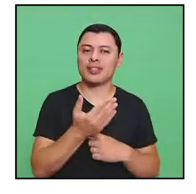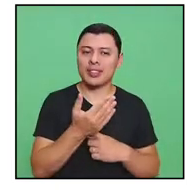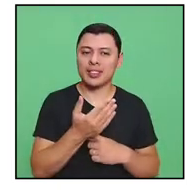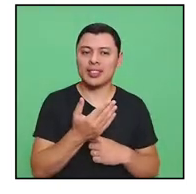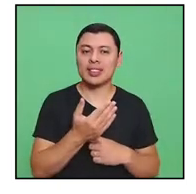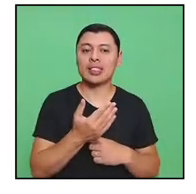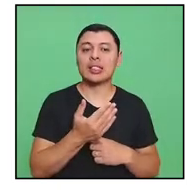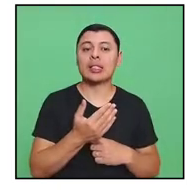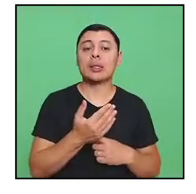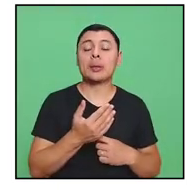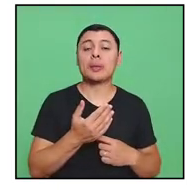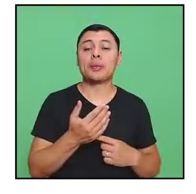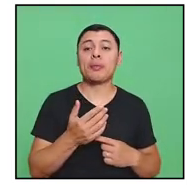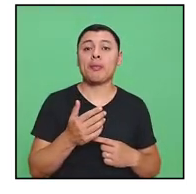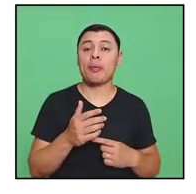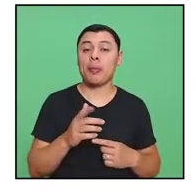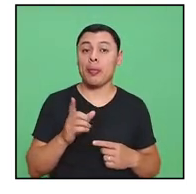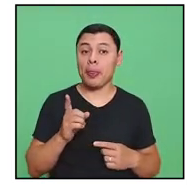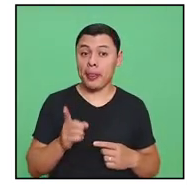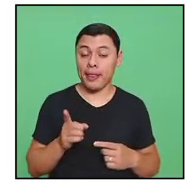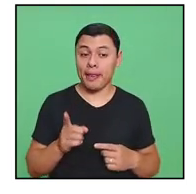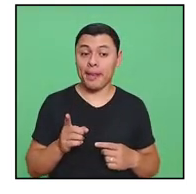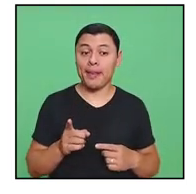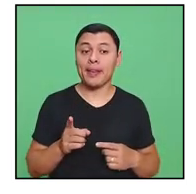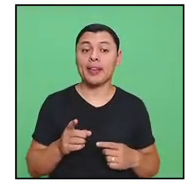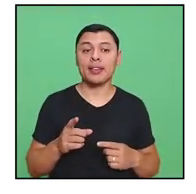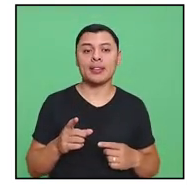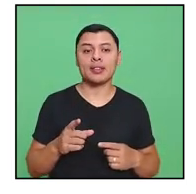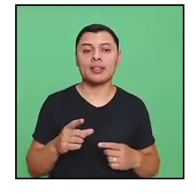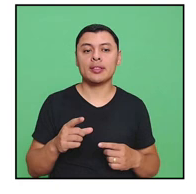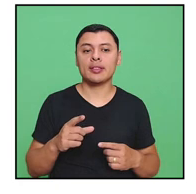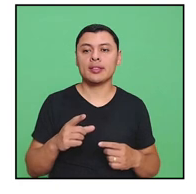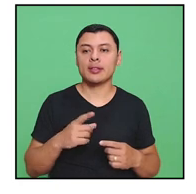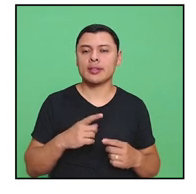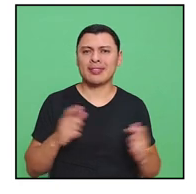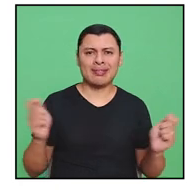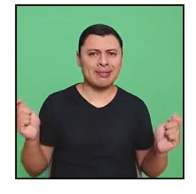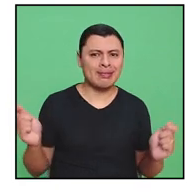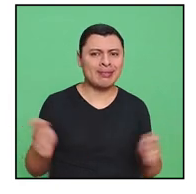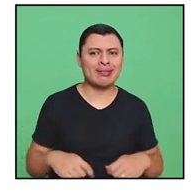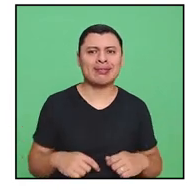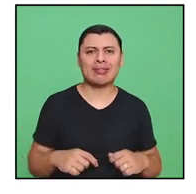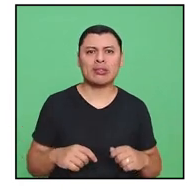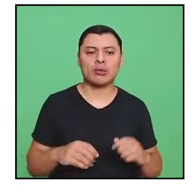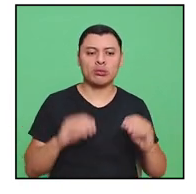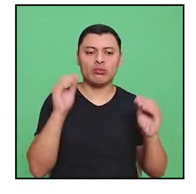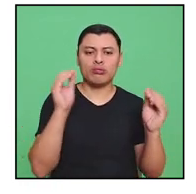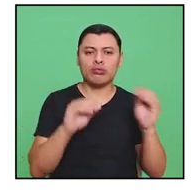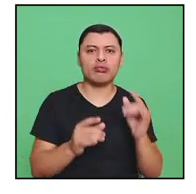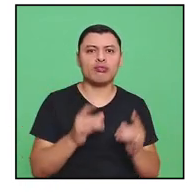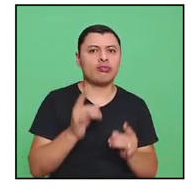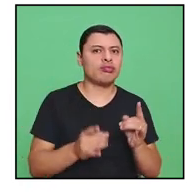têm uma alta capacidade de serem programáveis. Então,